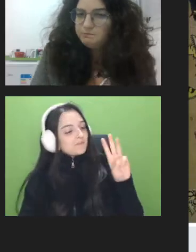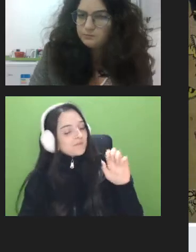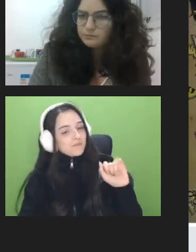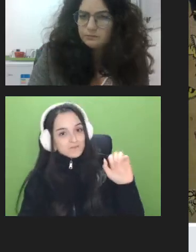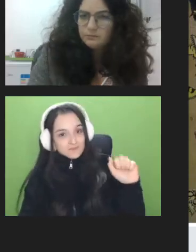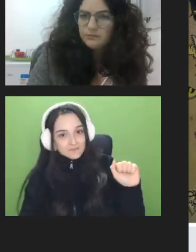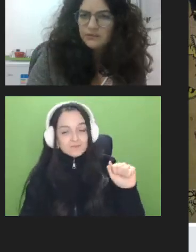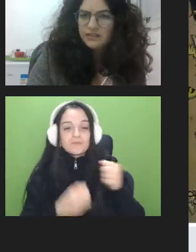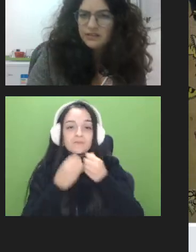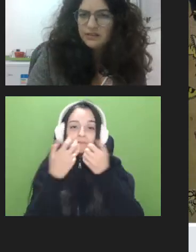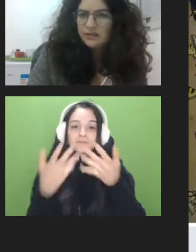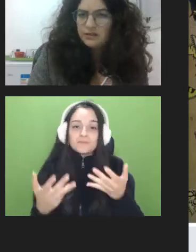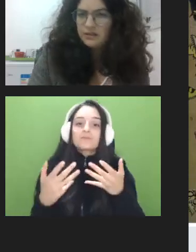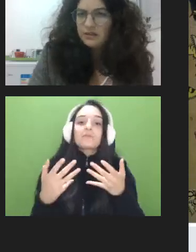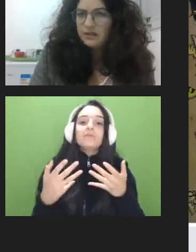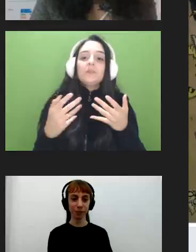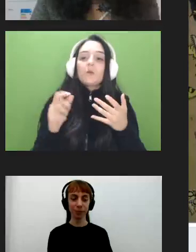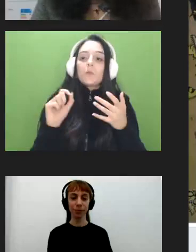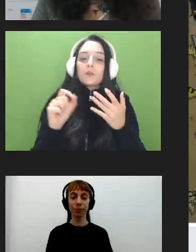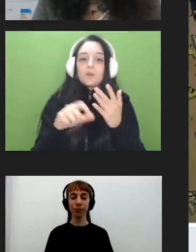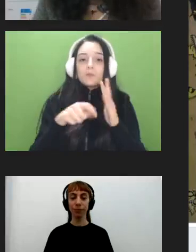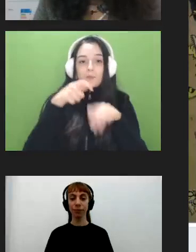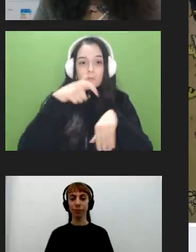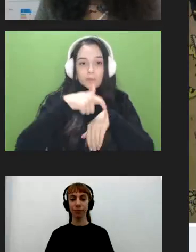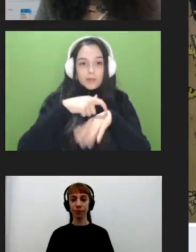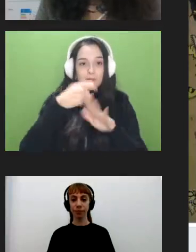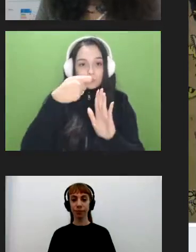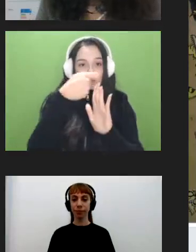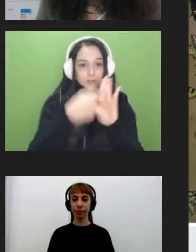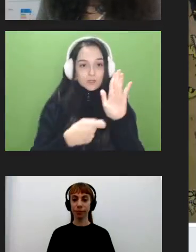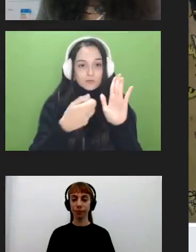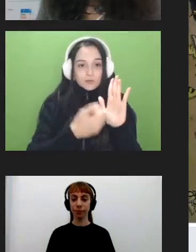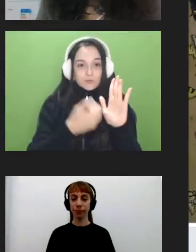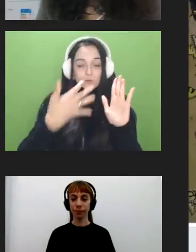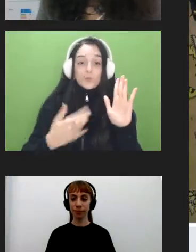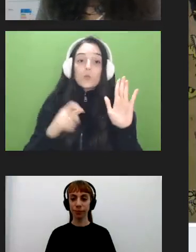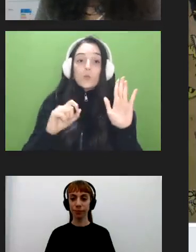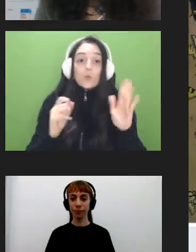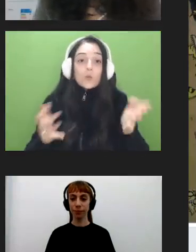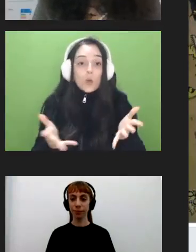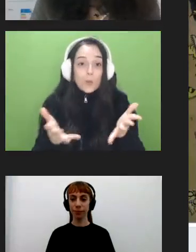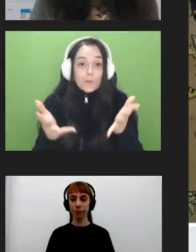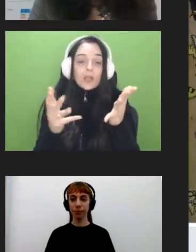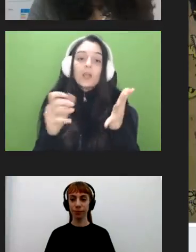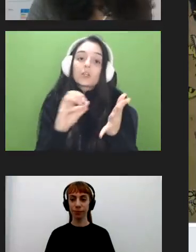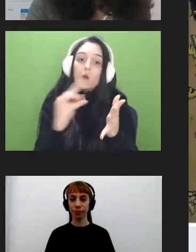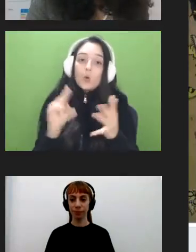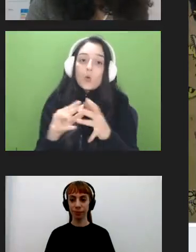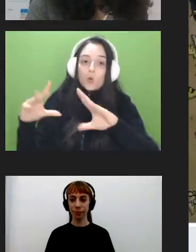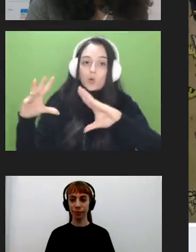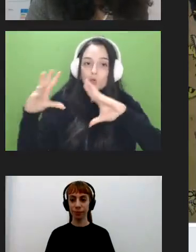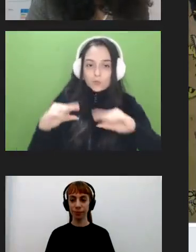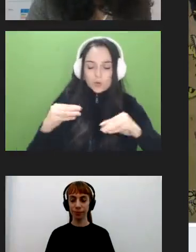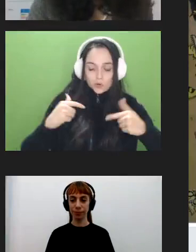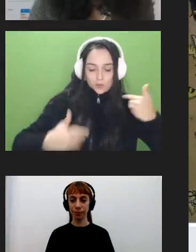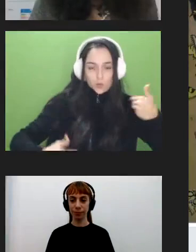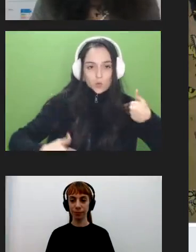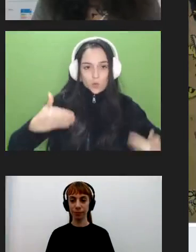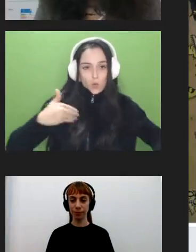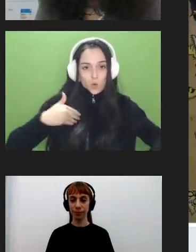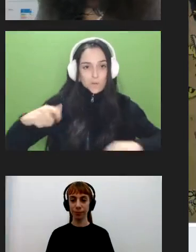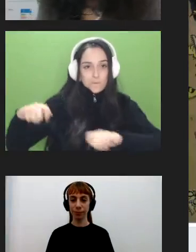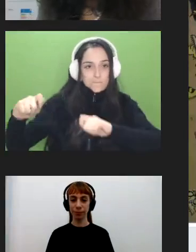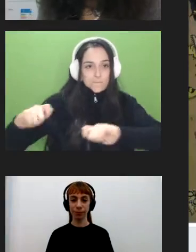dela, que o que aumenta ou diminui a potência do meu corpo para